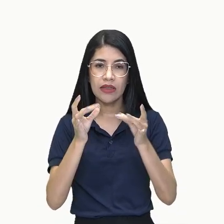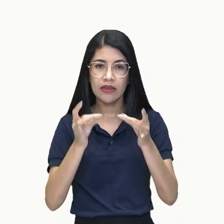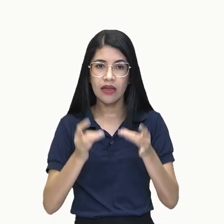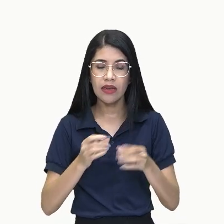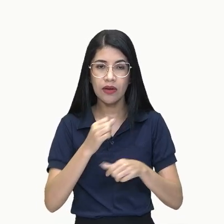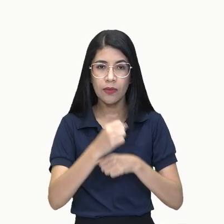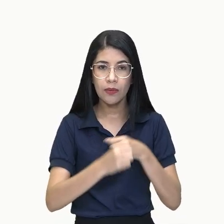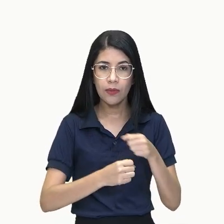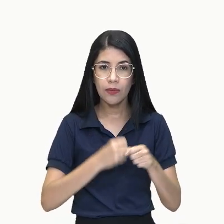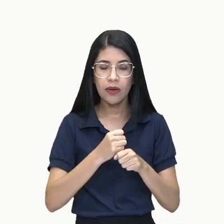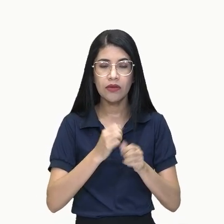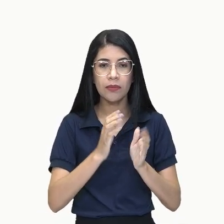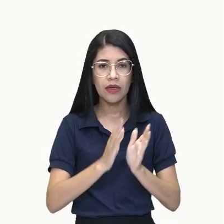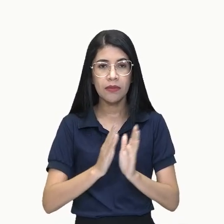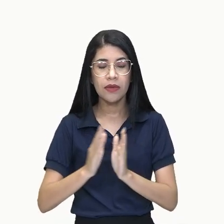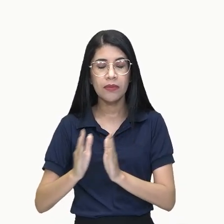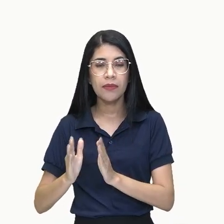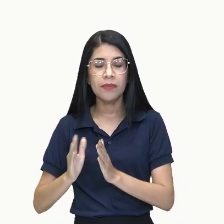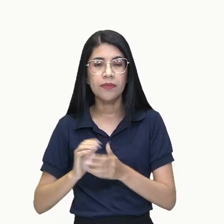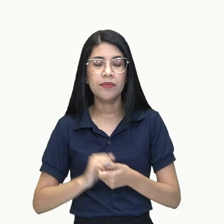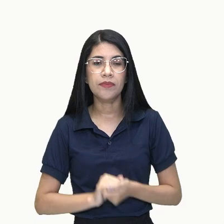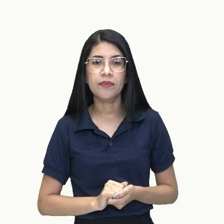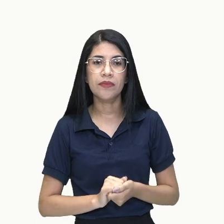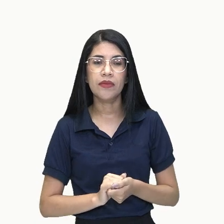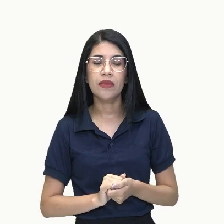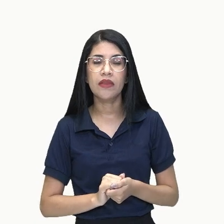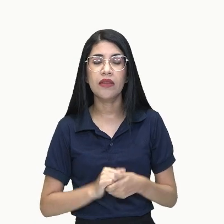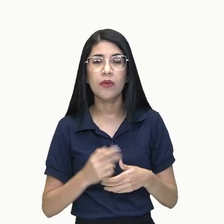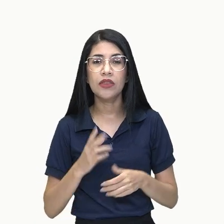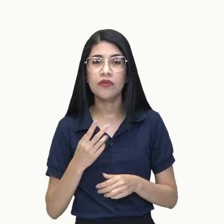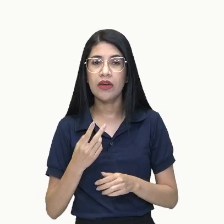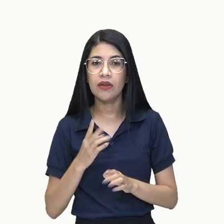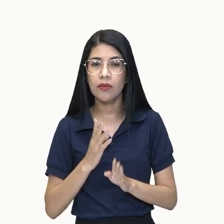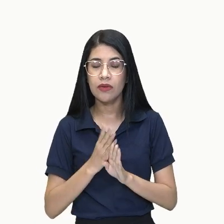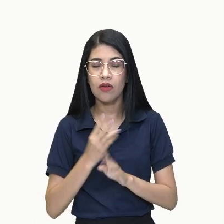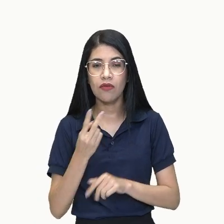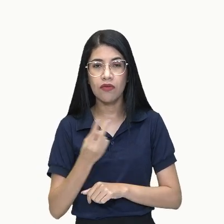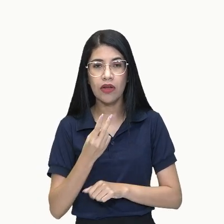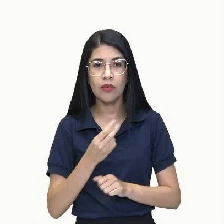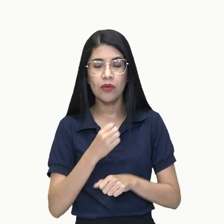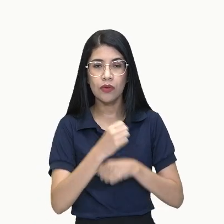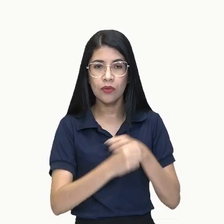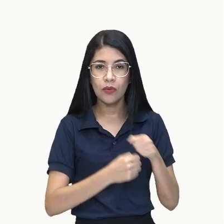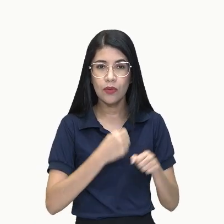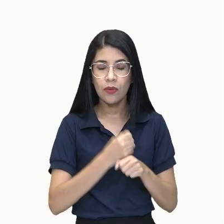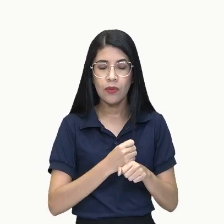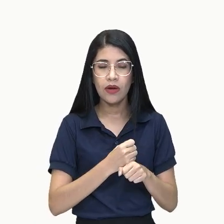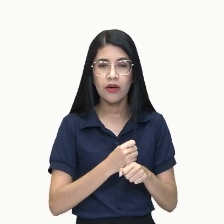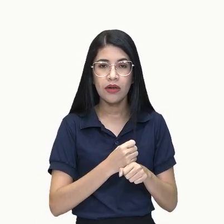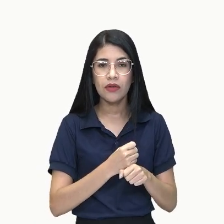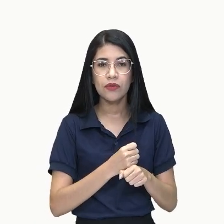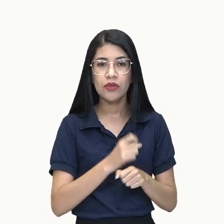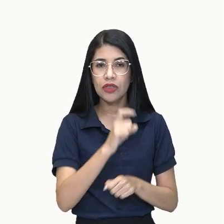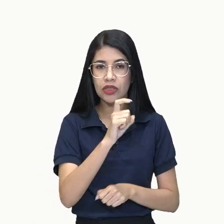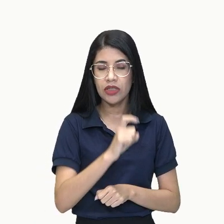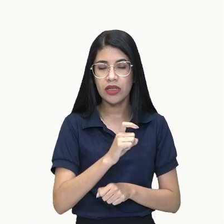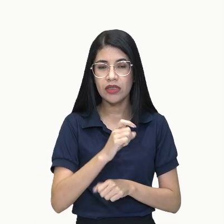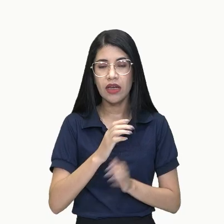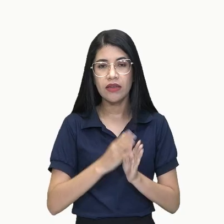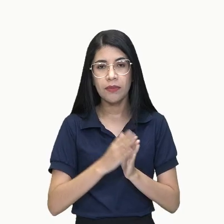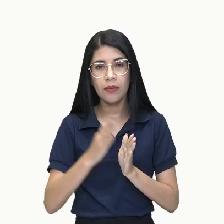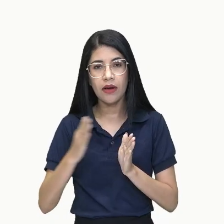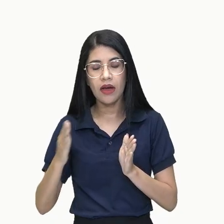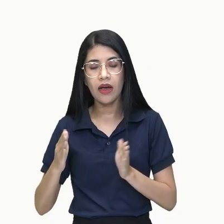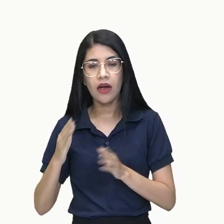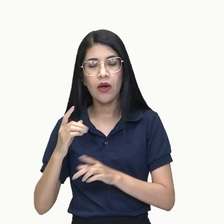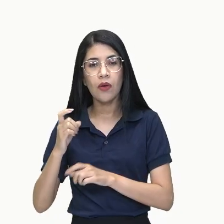Então, quando eu falo de taxa de variação, é isso. É do valor de um ano para o outro, tá? O valor de cada um e um ano